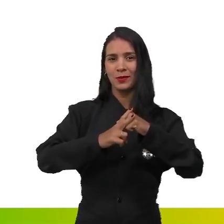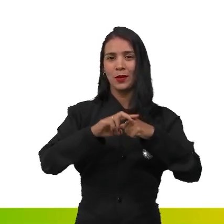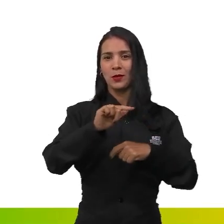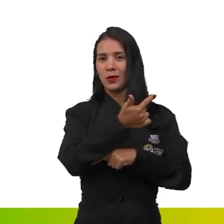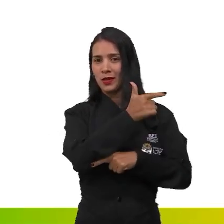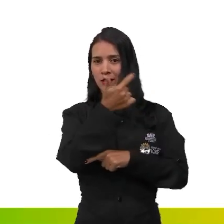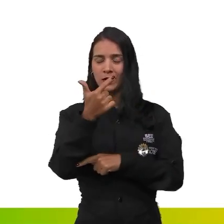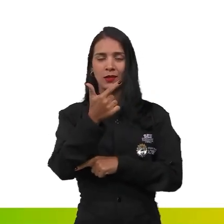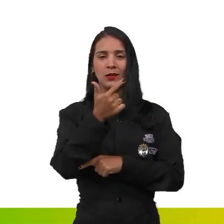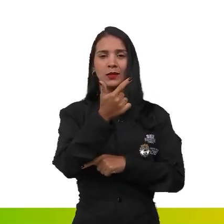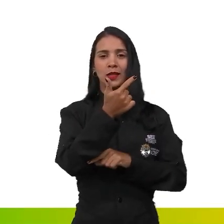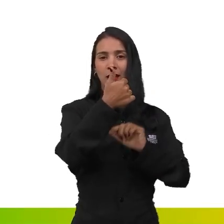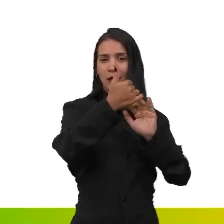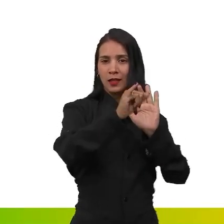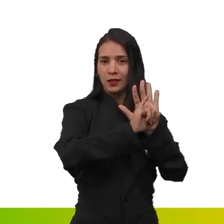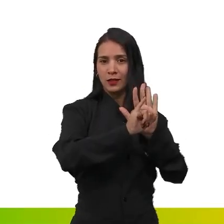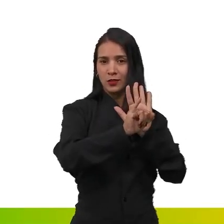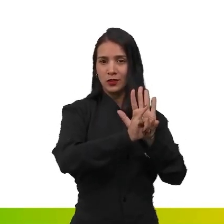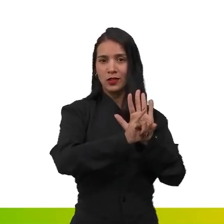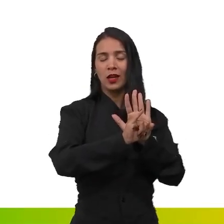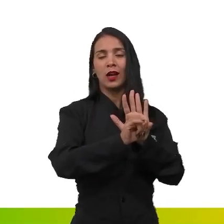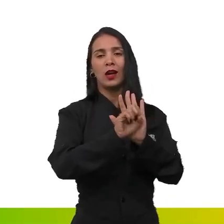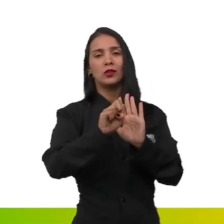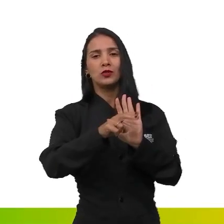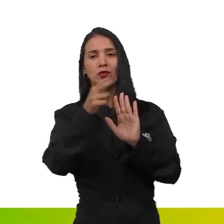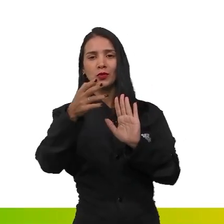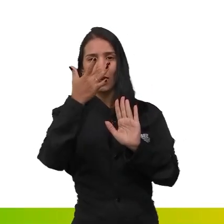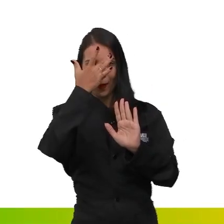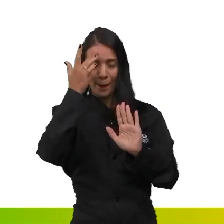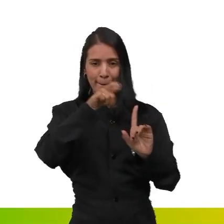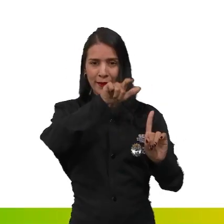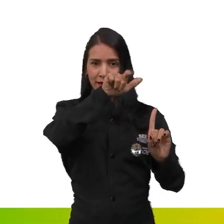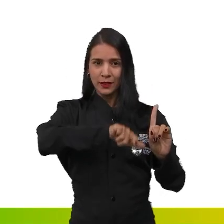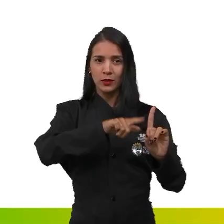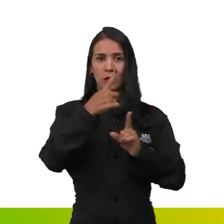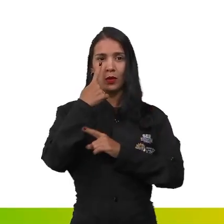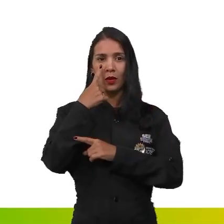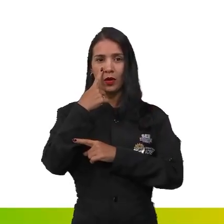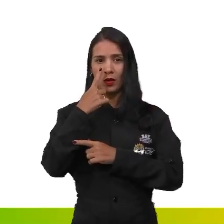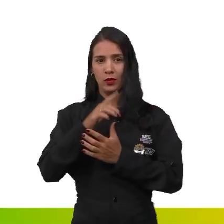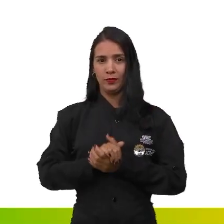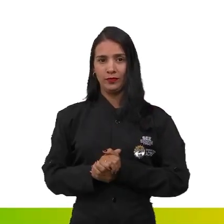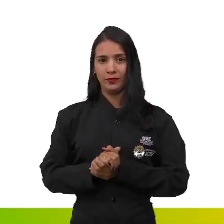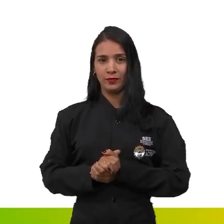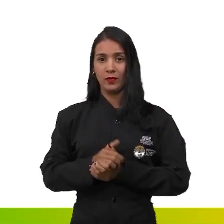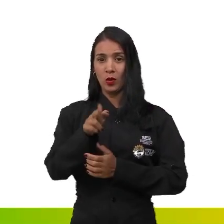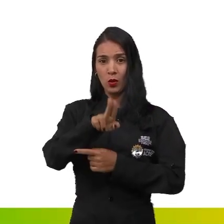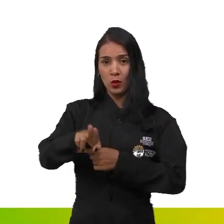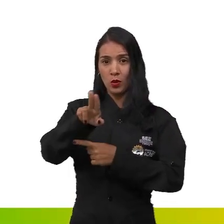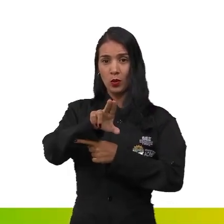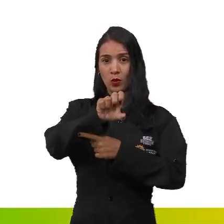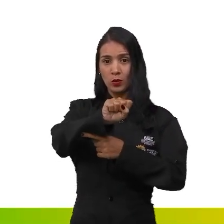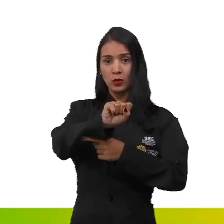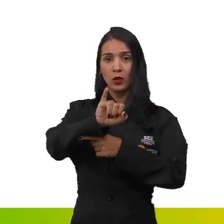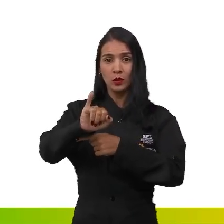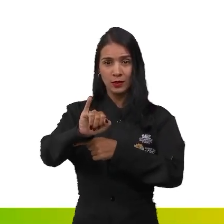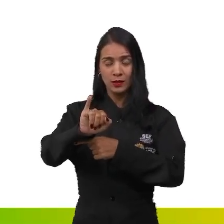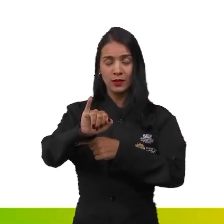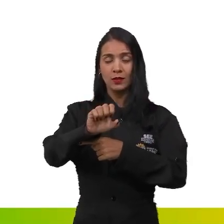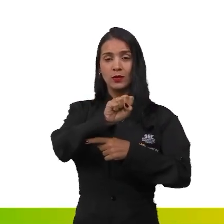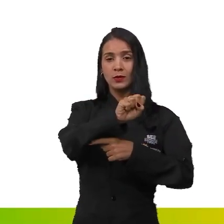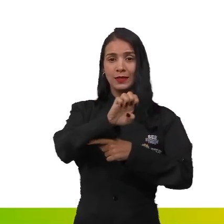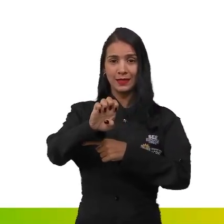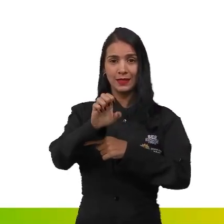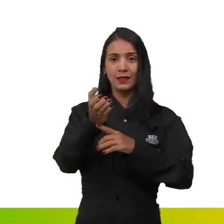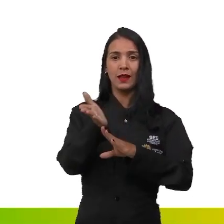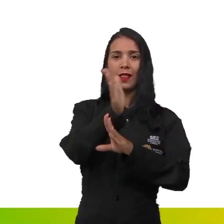sujeito. Se lá na estratégia 3 aqui eu tenho um sujeito indeterminado, aqui na estratégia 4